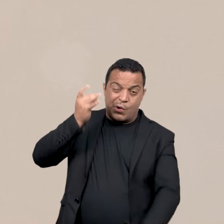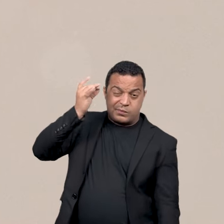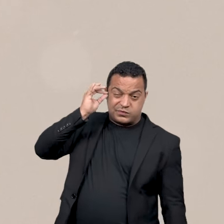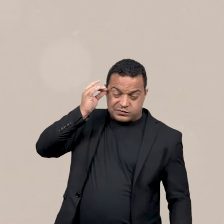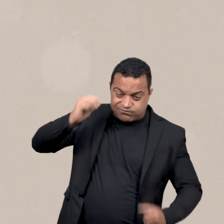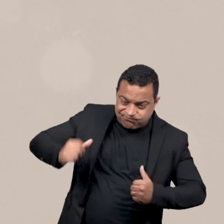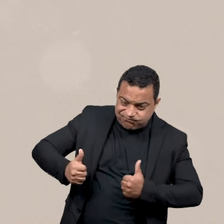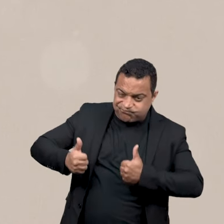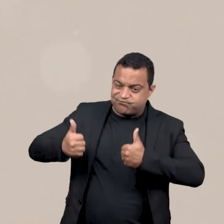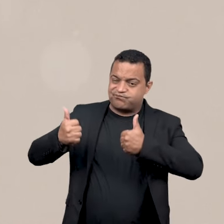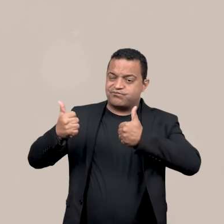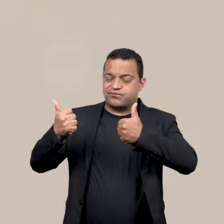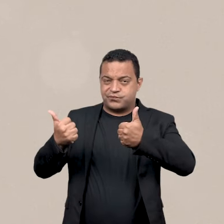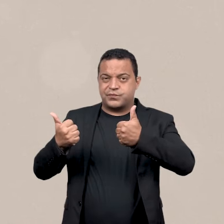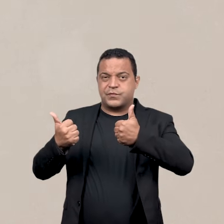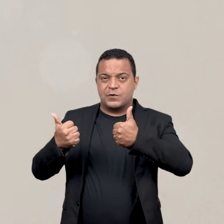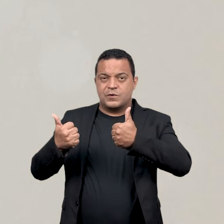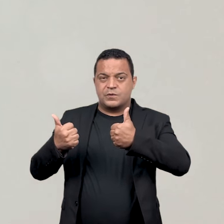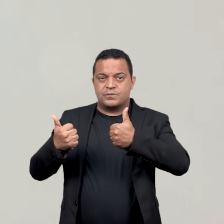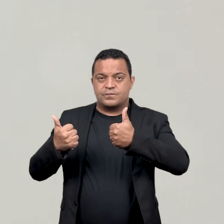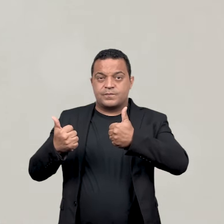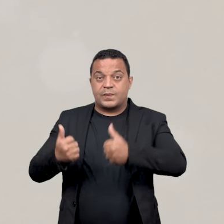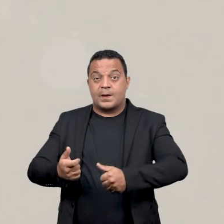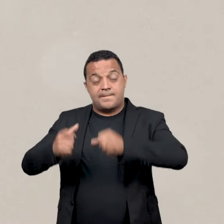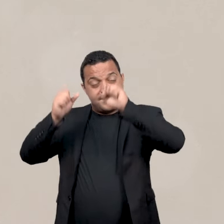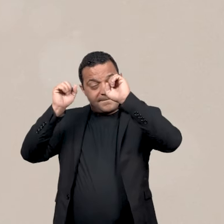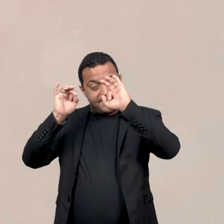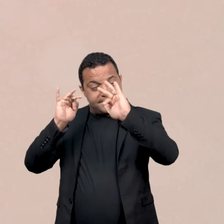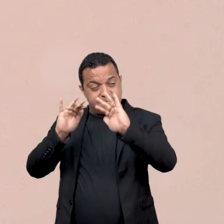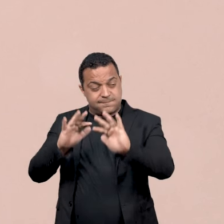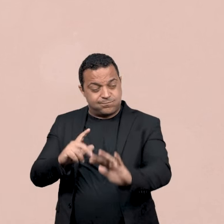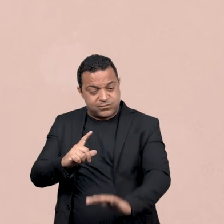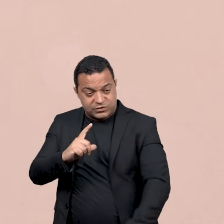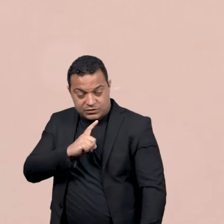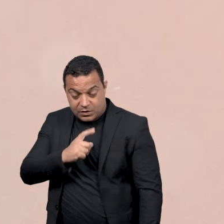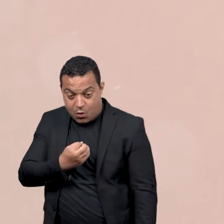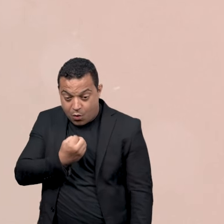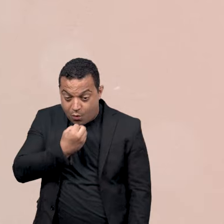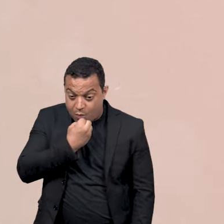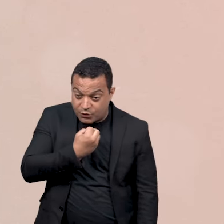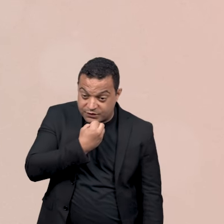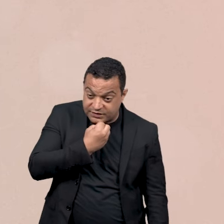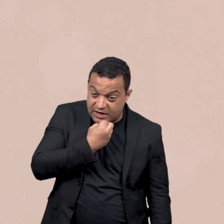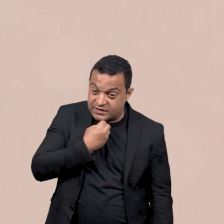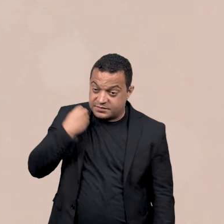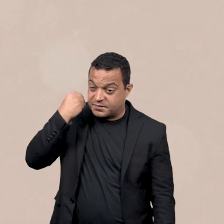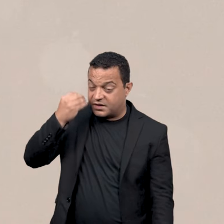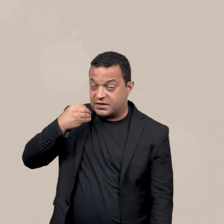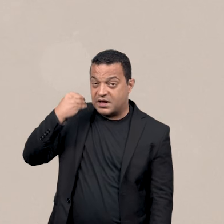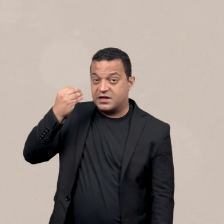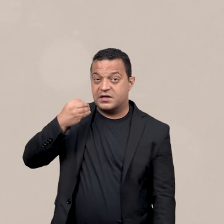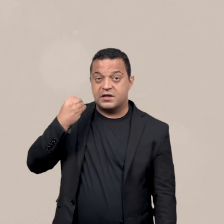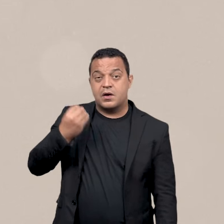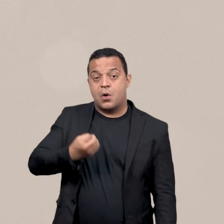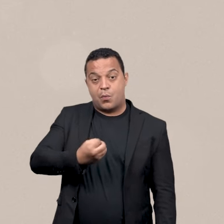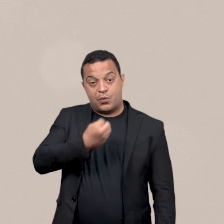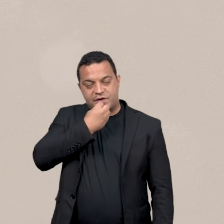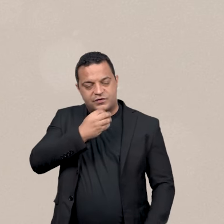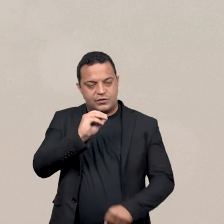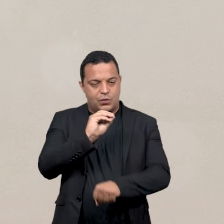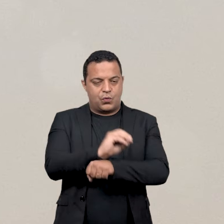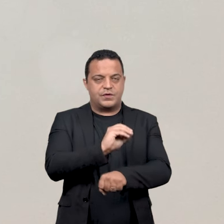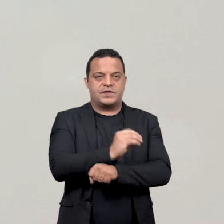crescimento espiritual. Está sendo um ano, né, de grandes bênçãos, de oportunidades que o Senhor me